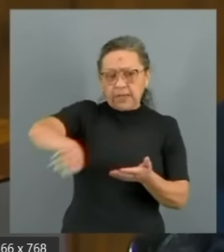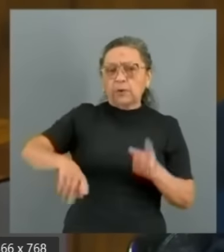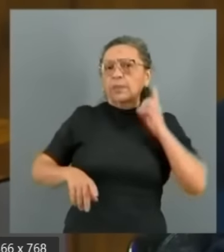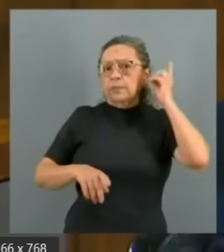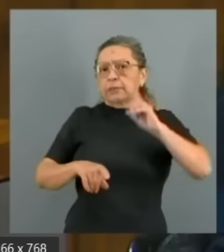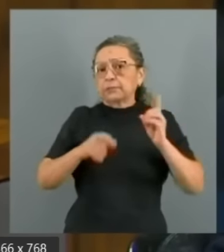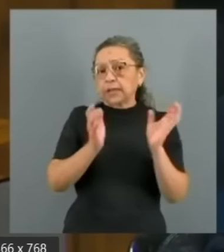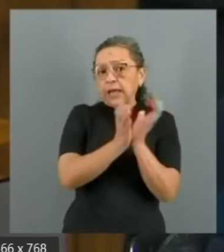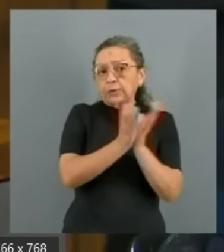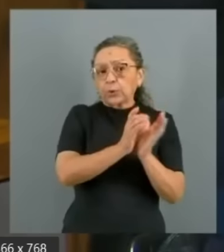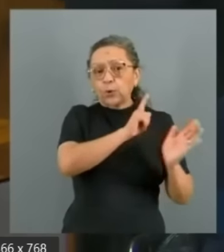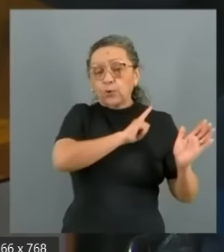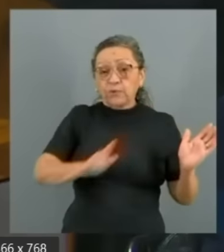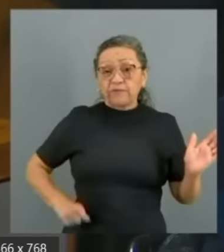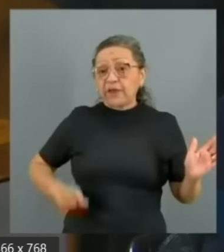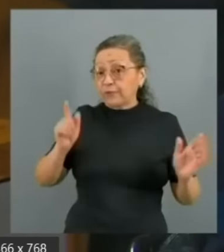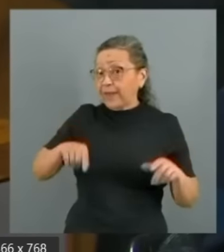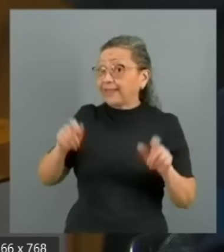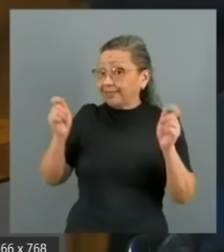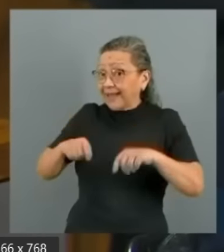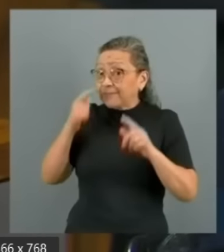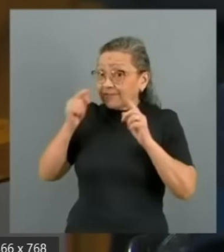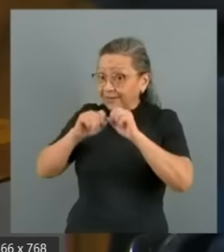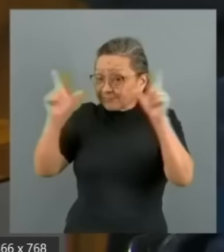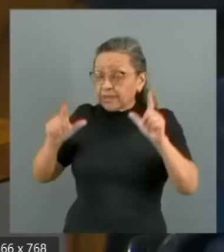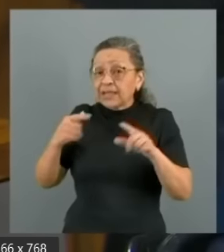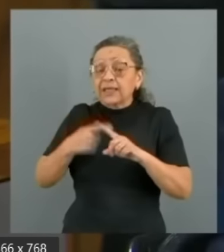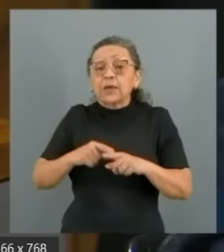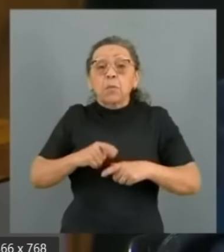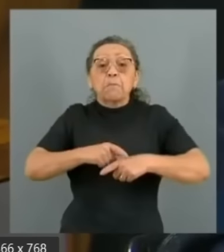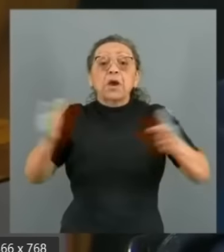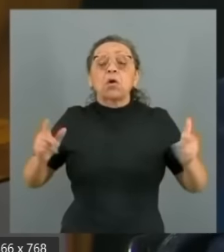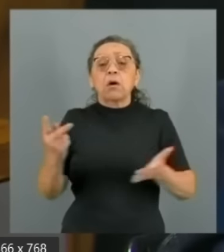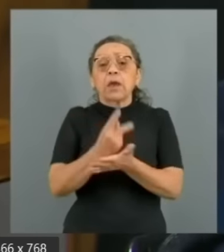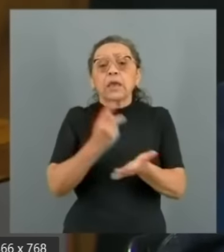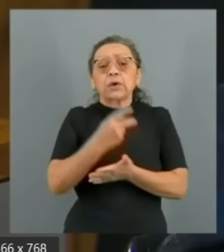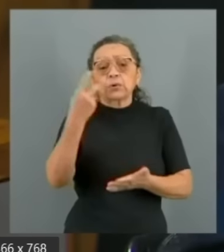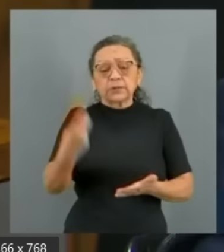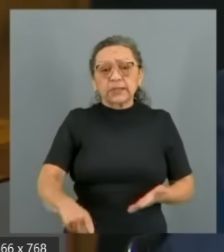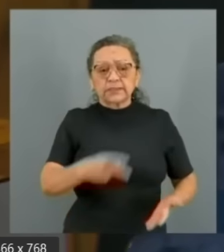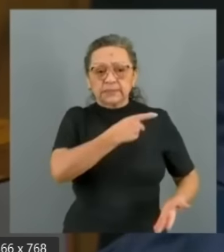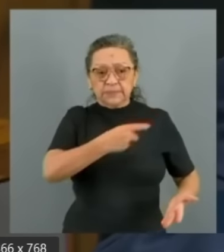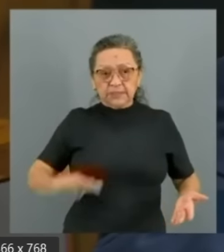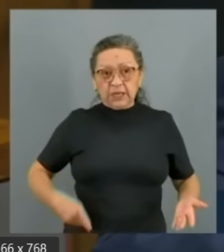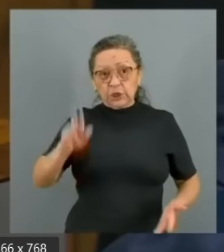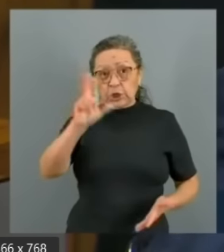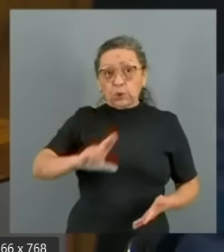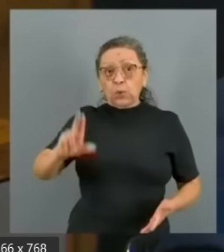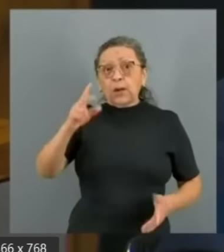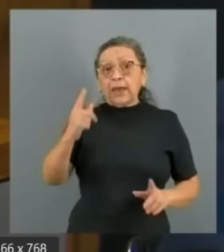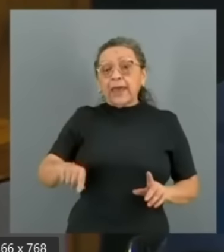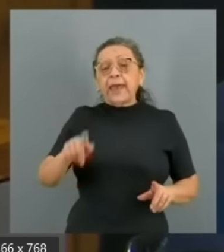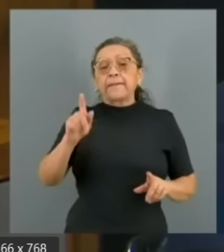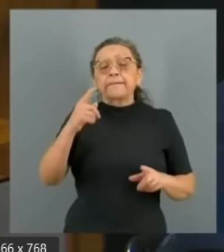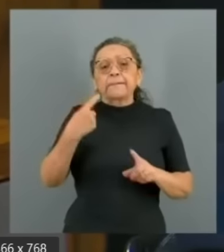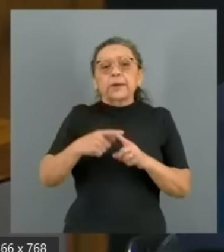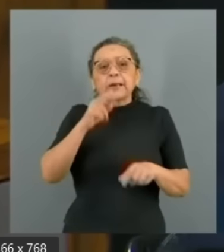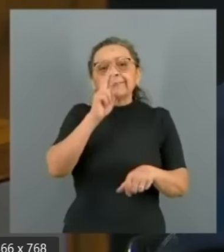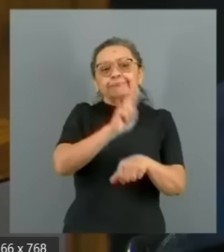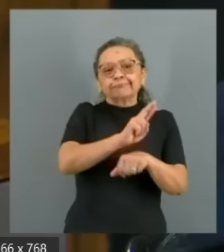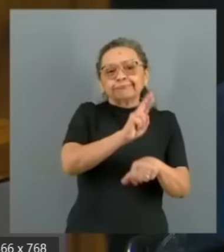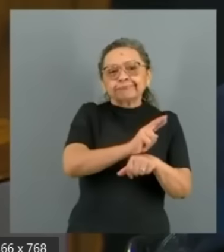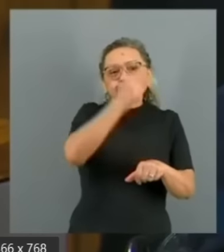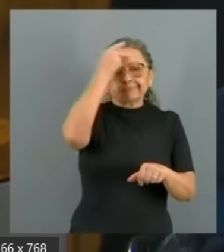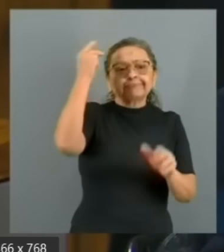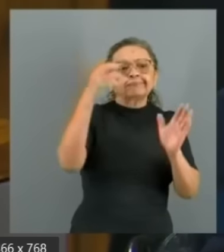Senhoria, de que o grande erro deste governo atual, do presidente Lula, é ter preservado